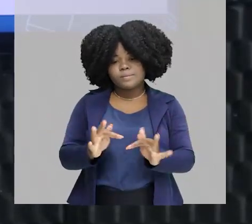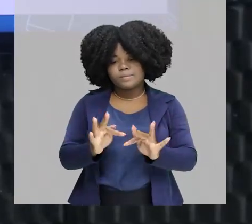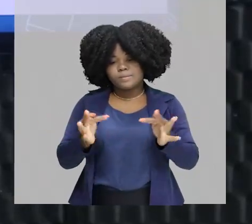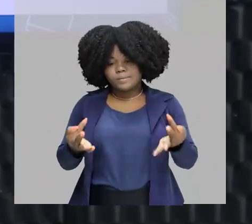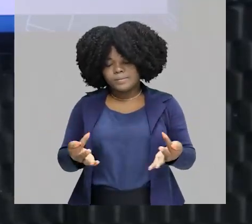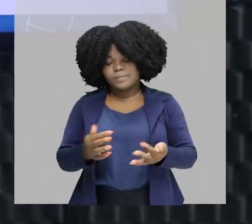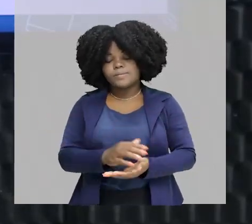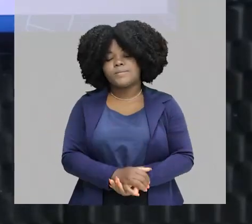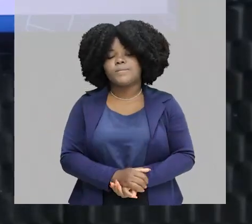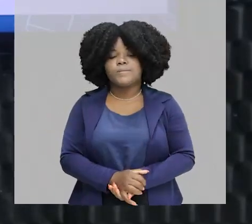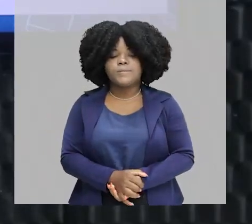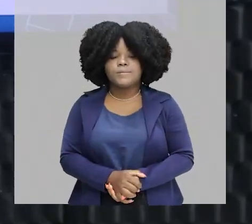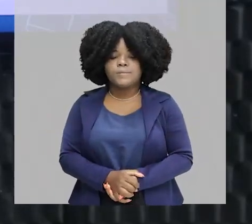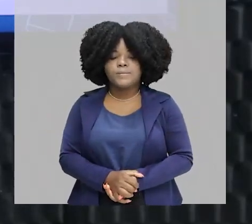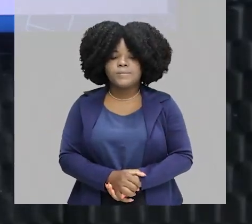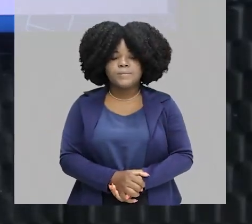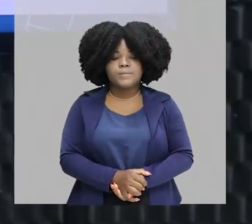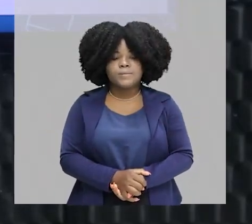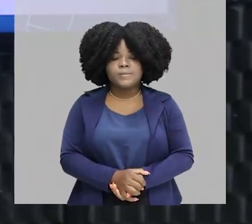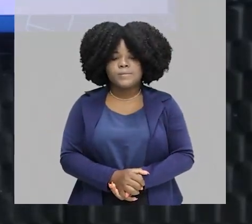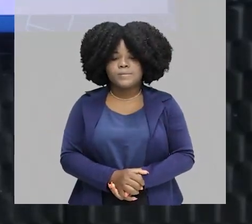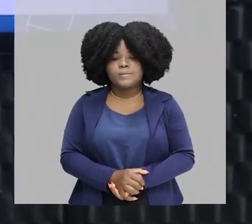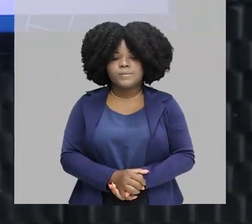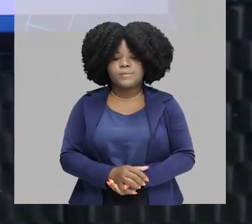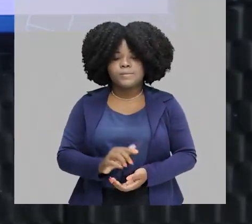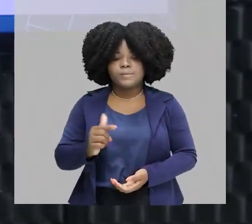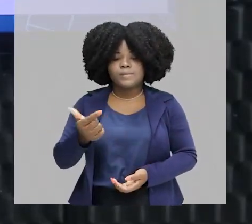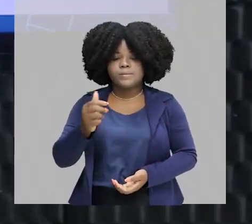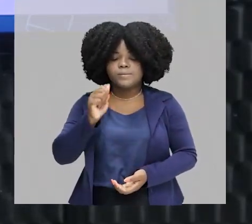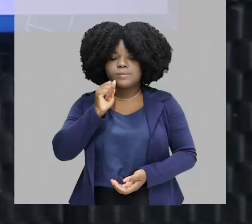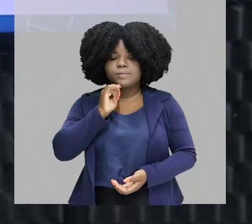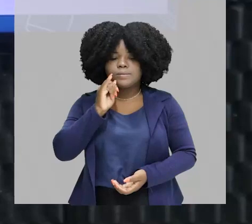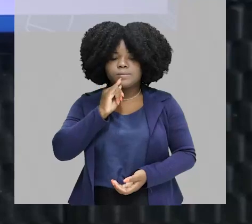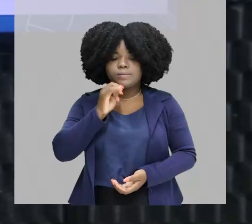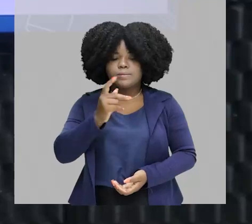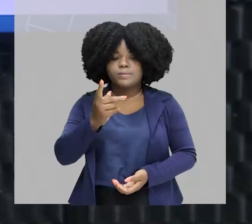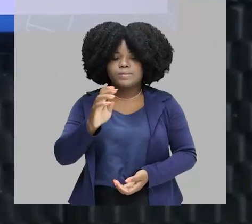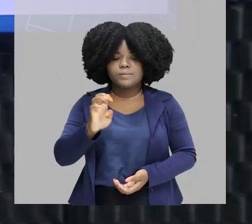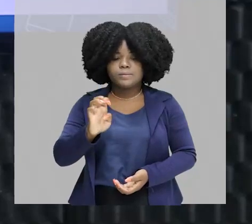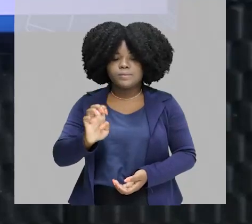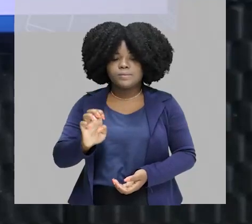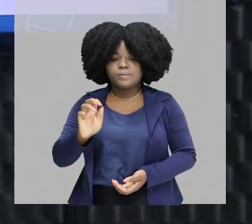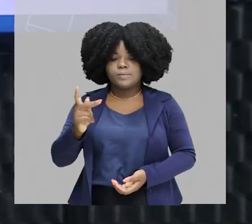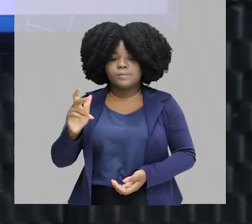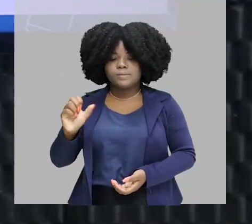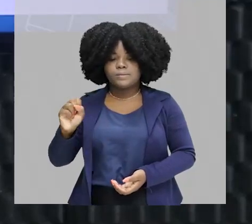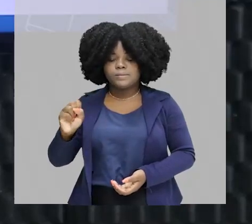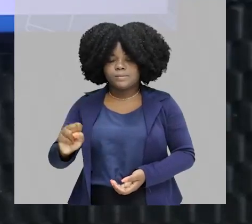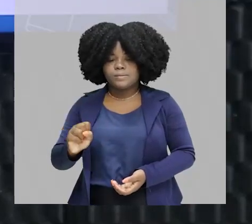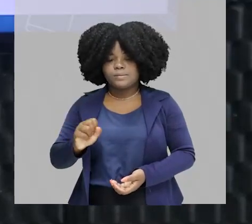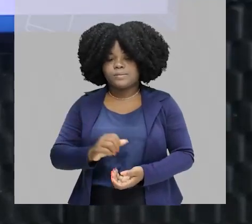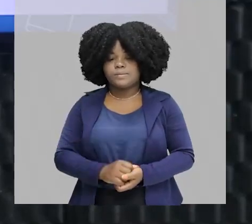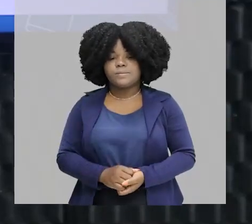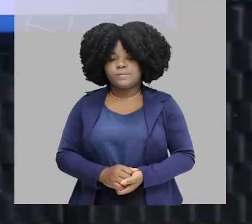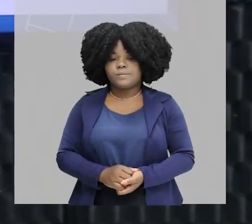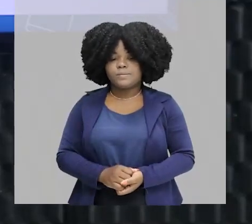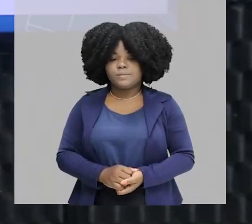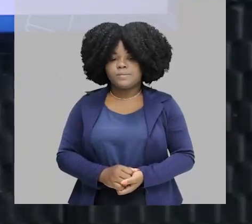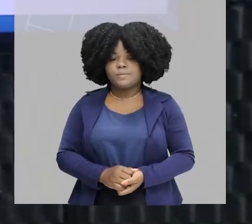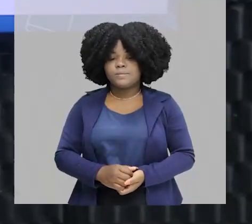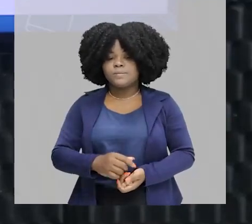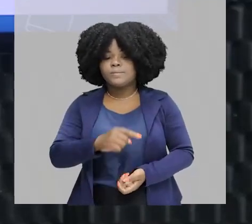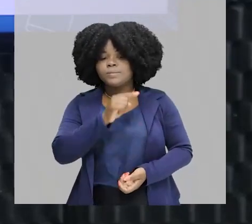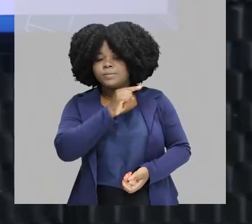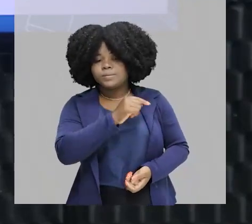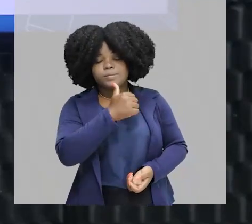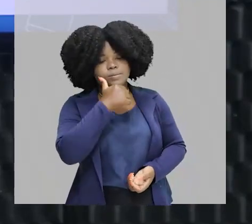porque é algo do momento atual. He has been losing weight. Ele está perdendo peso. Então, são